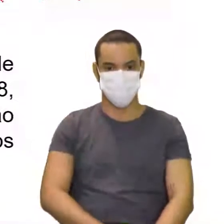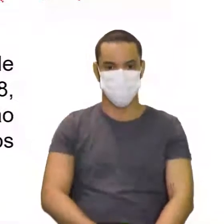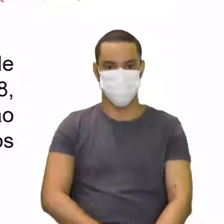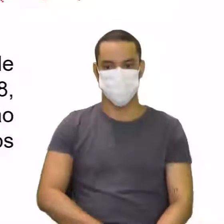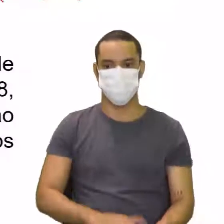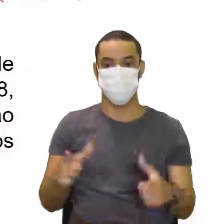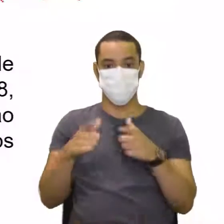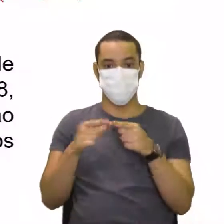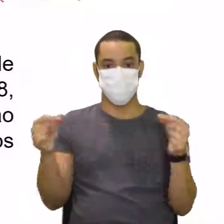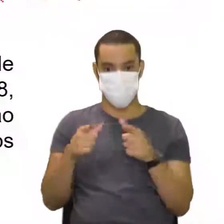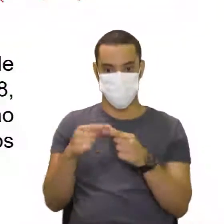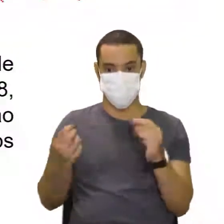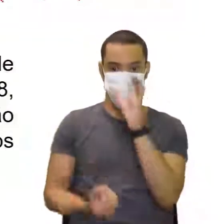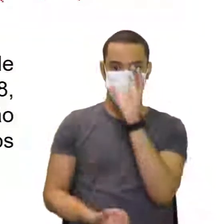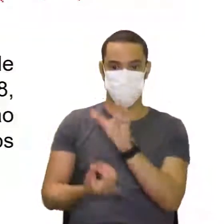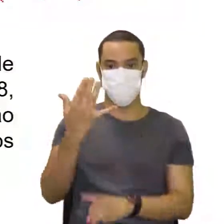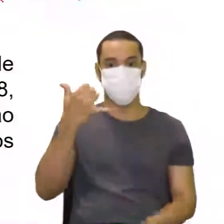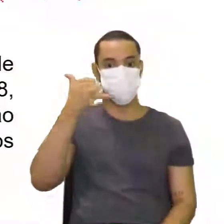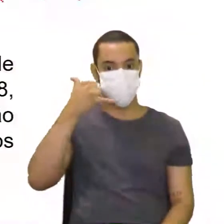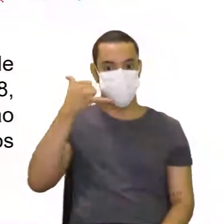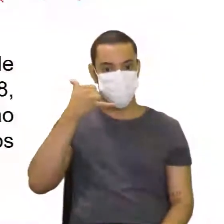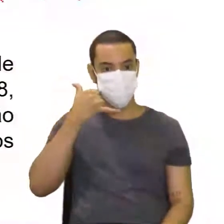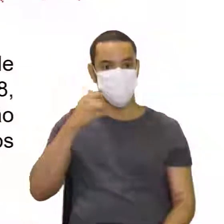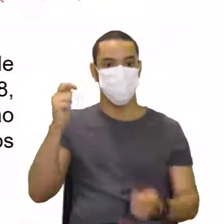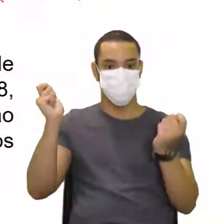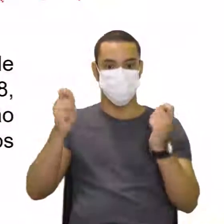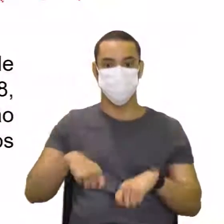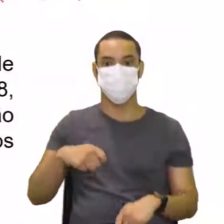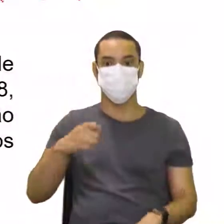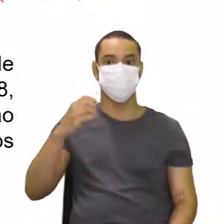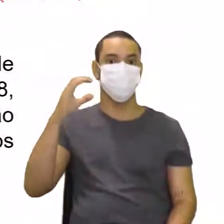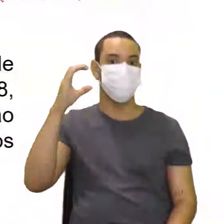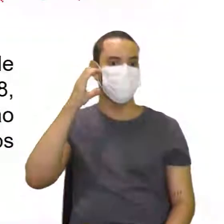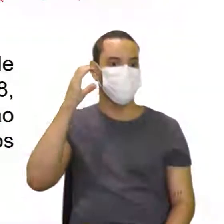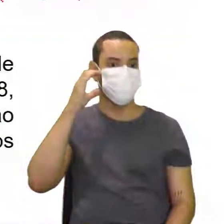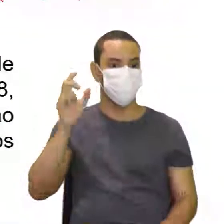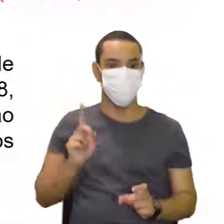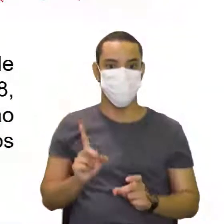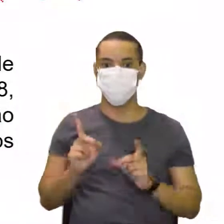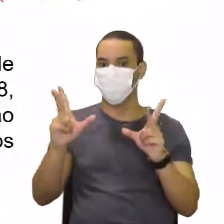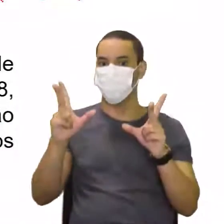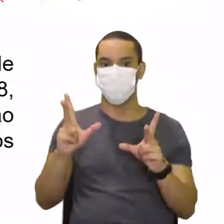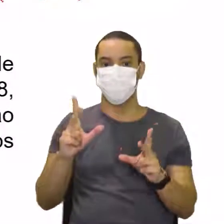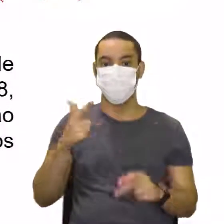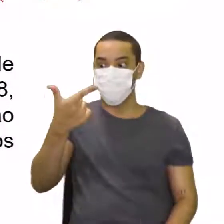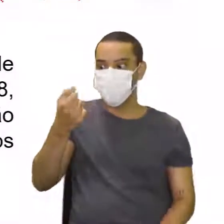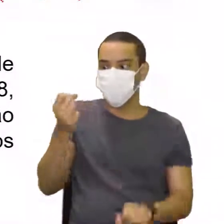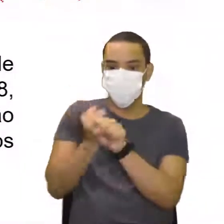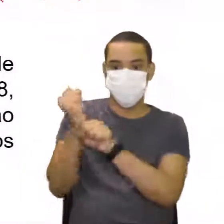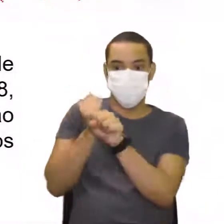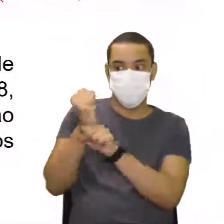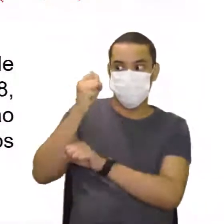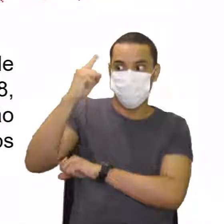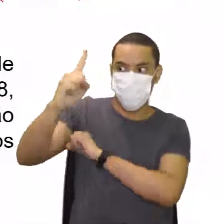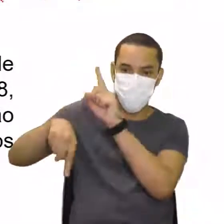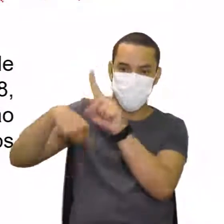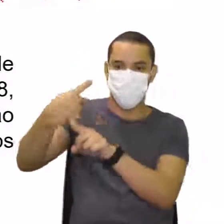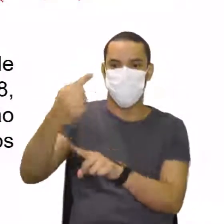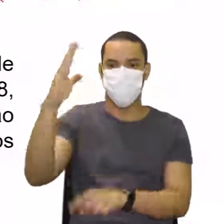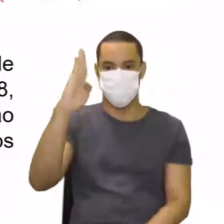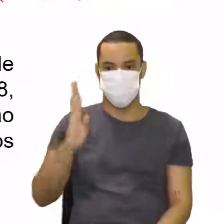Japão, foi ativada a telefonia móvel de celular. No Brasil, 20 anos depois,